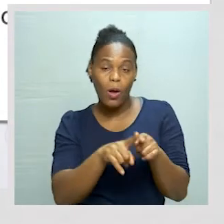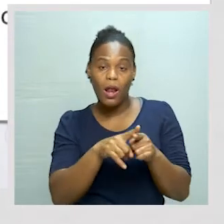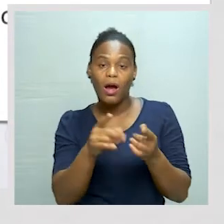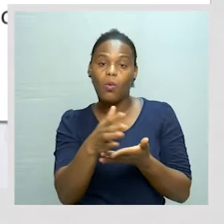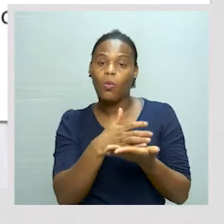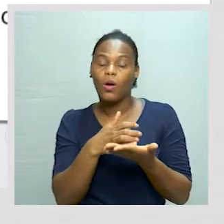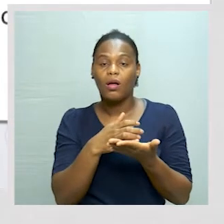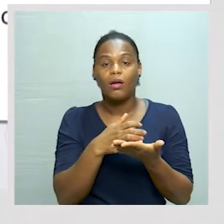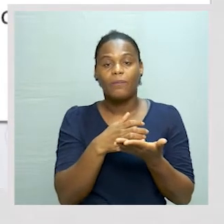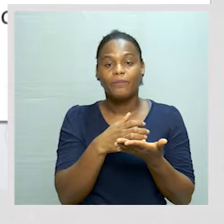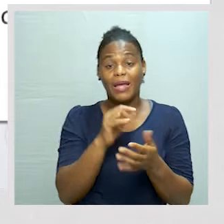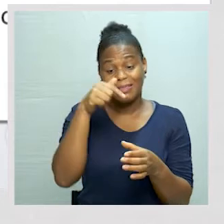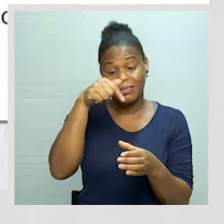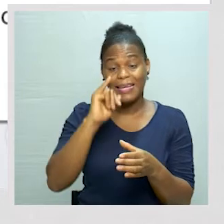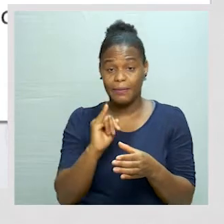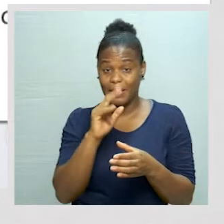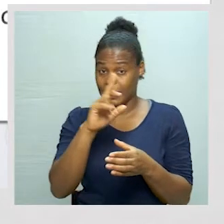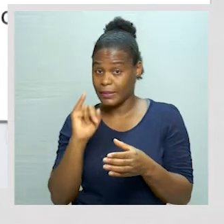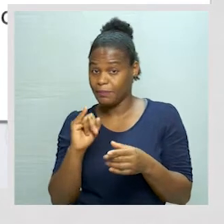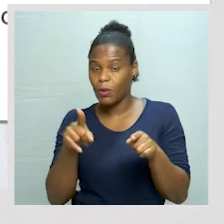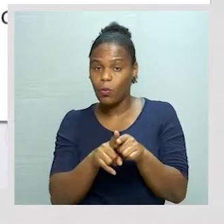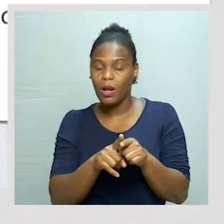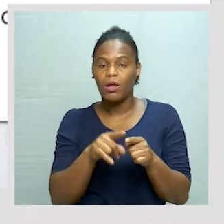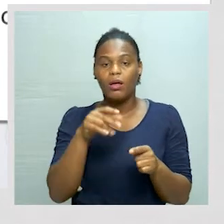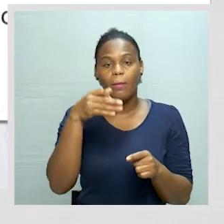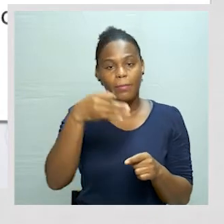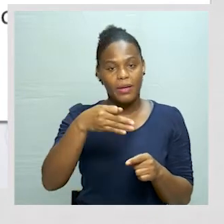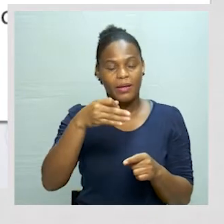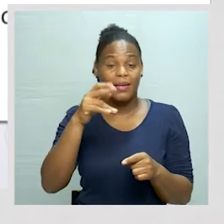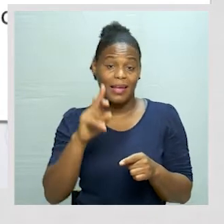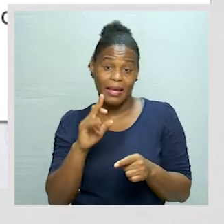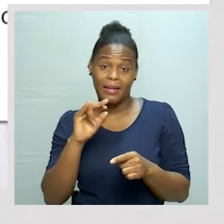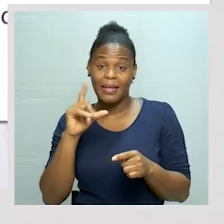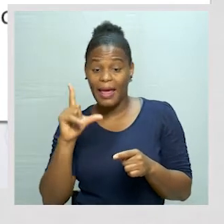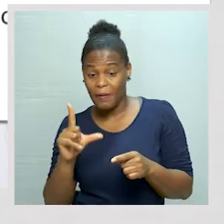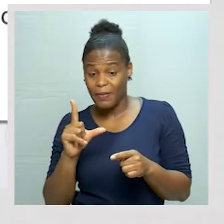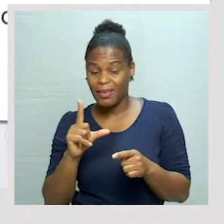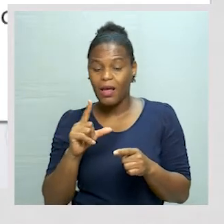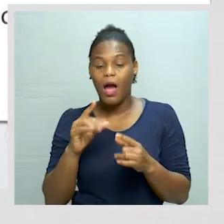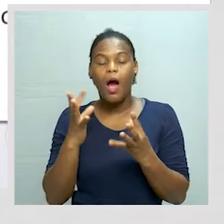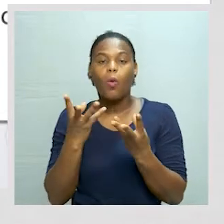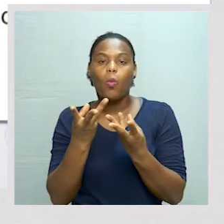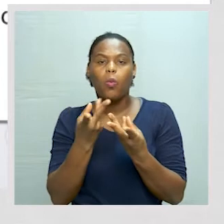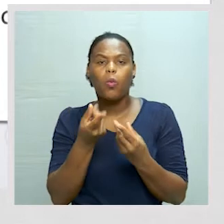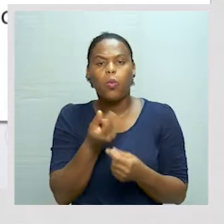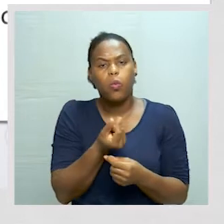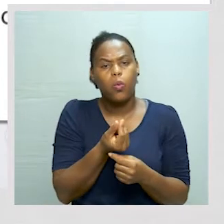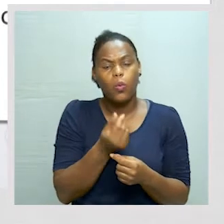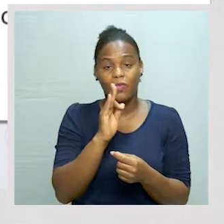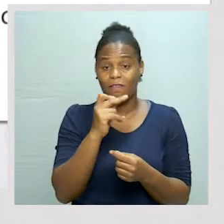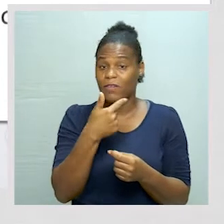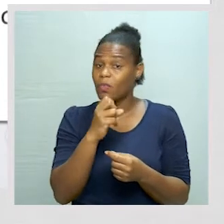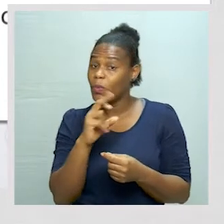rendimento interno, então o rendimento nacional vai ser igual ao produto nacional líquido a custo de fatores. Ou seja, o